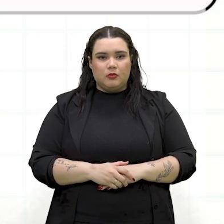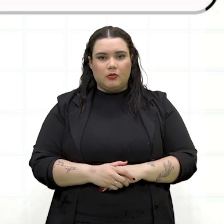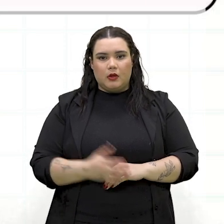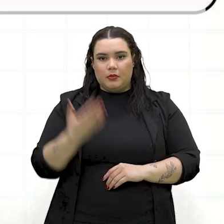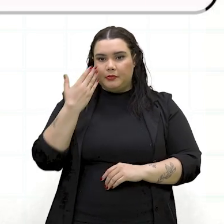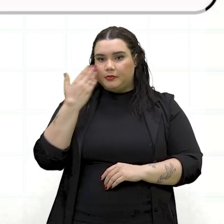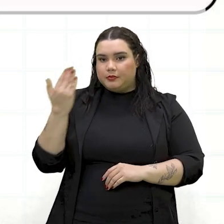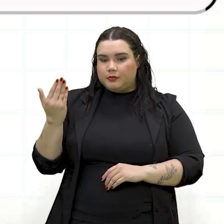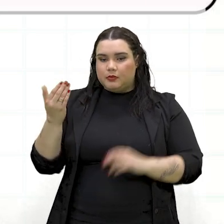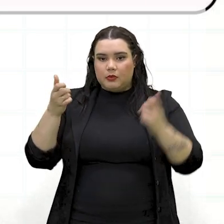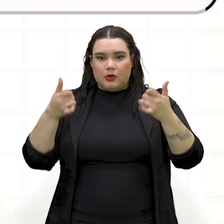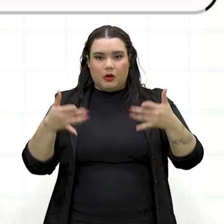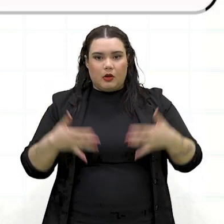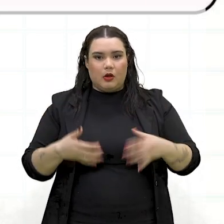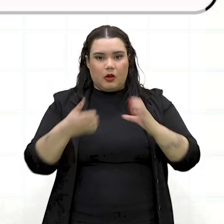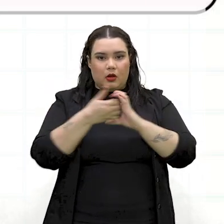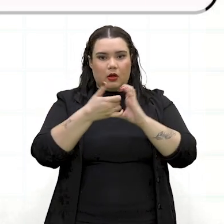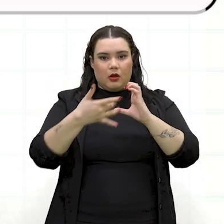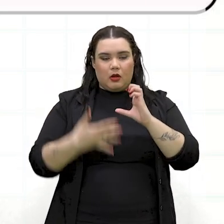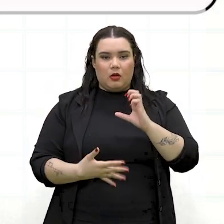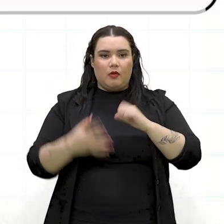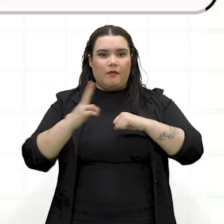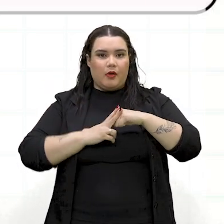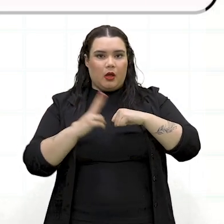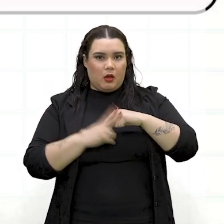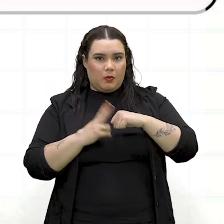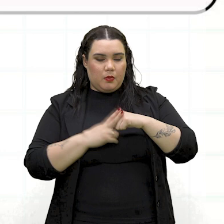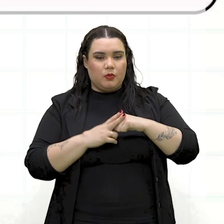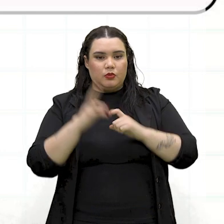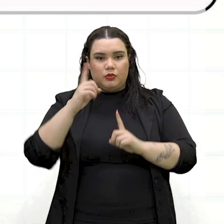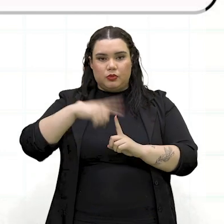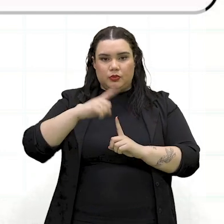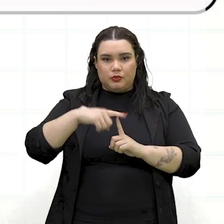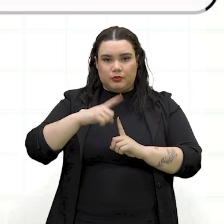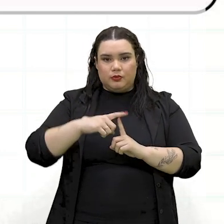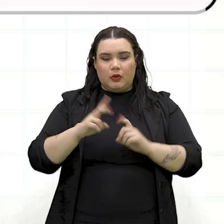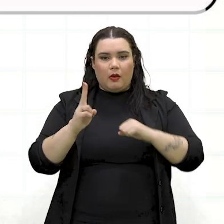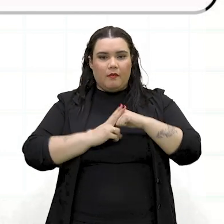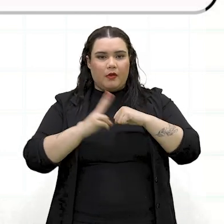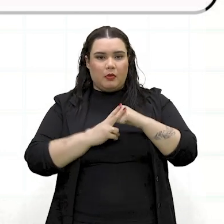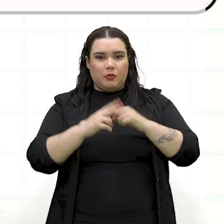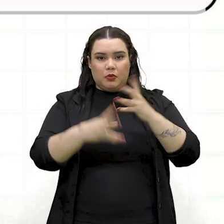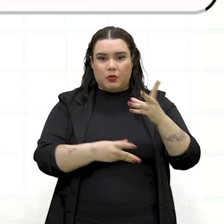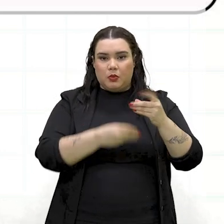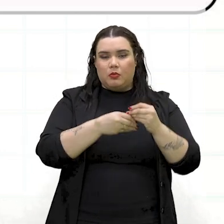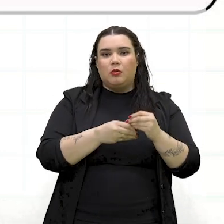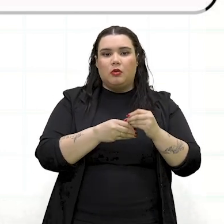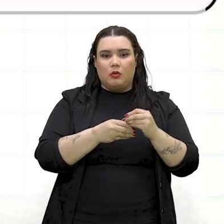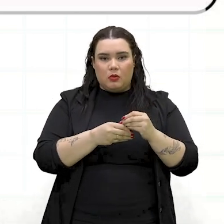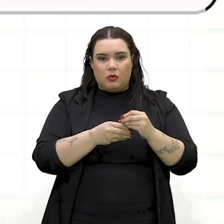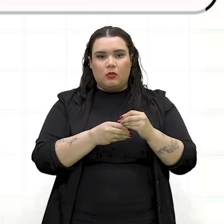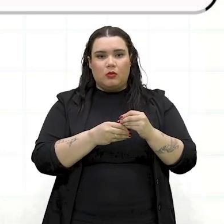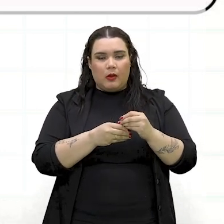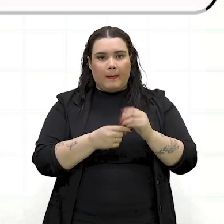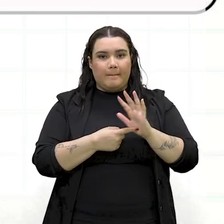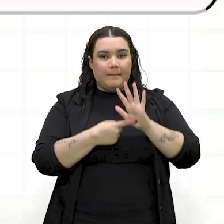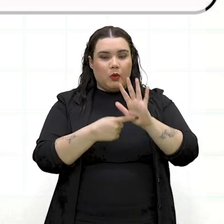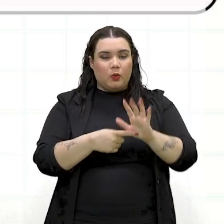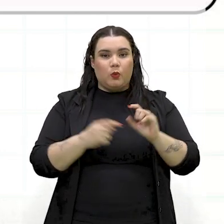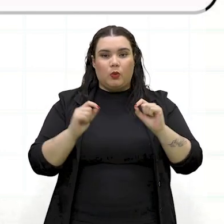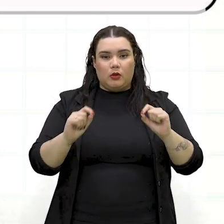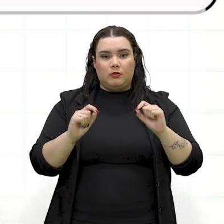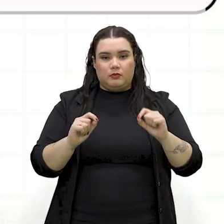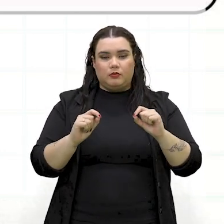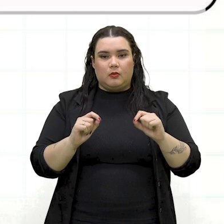Vamos aqui para as características dos modal verbs. Então, são verbos auxiliares, ok? Isso quer dizer que eles